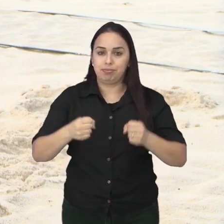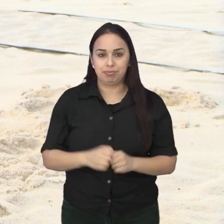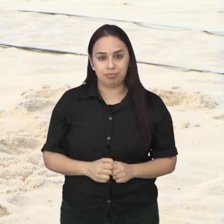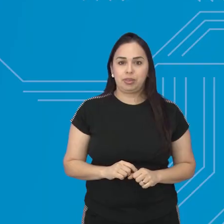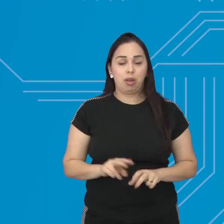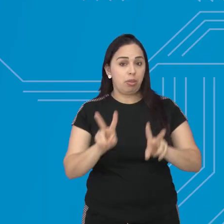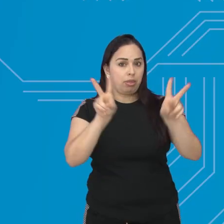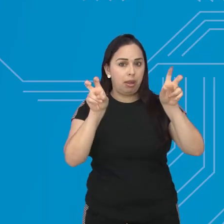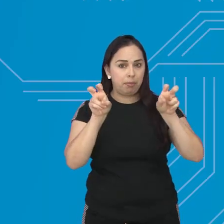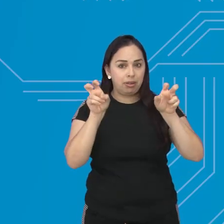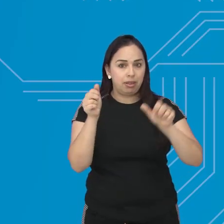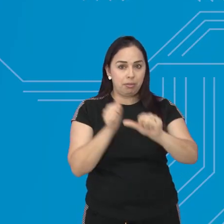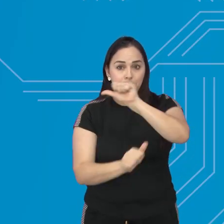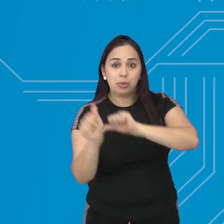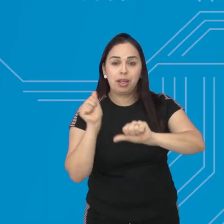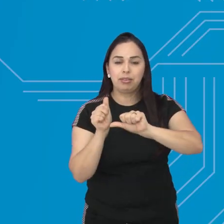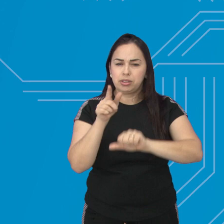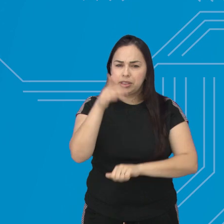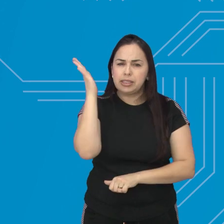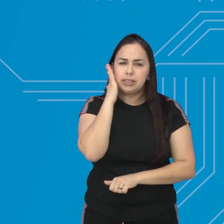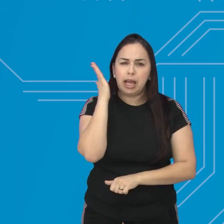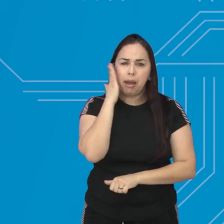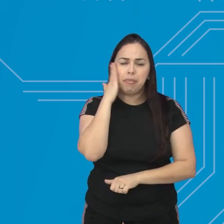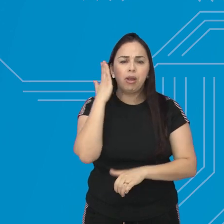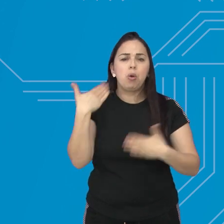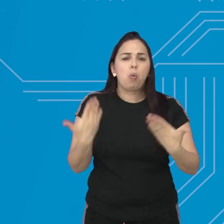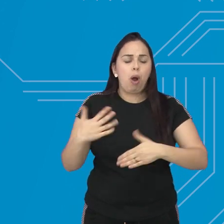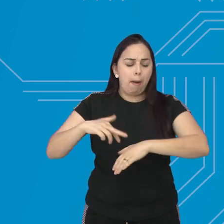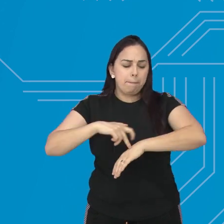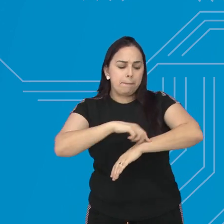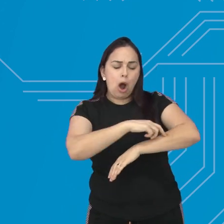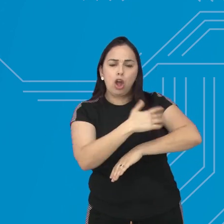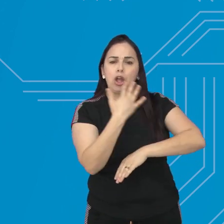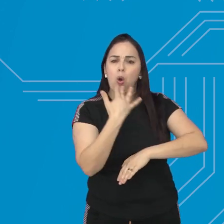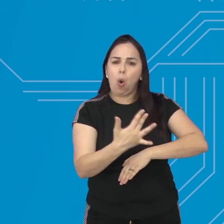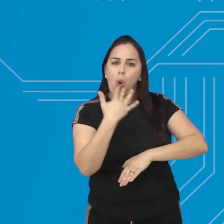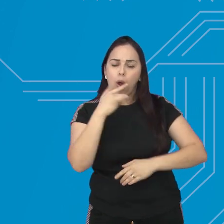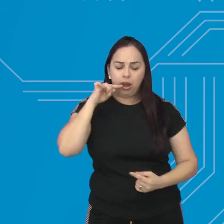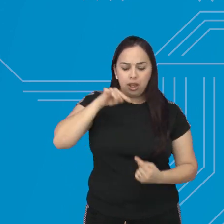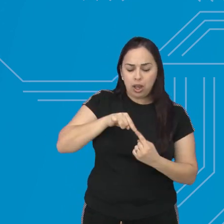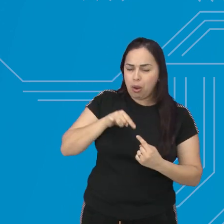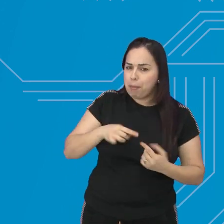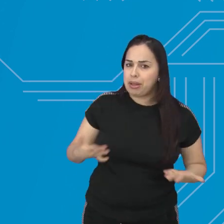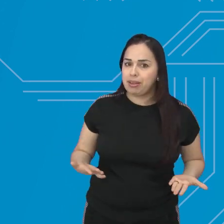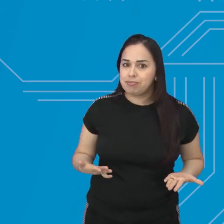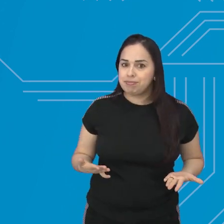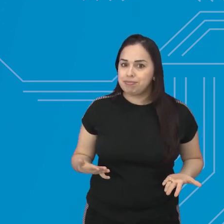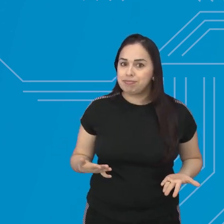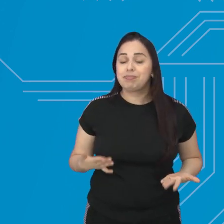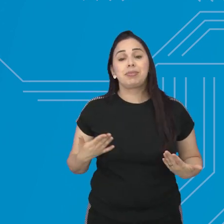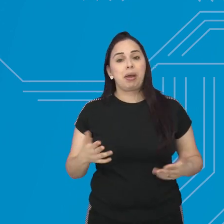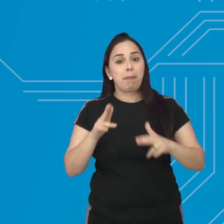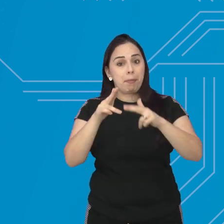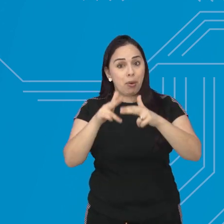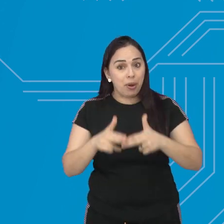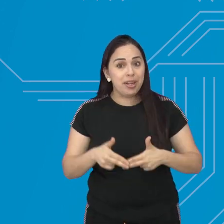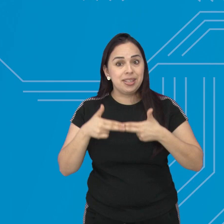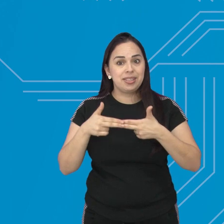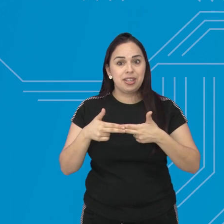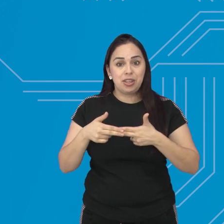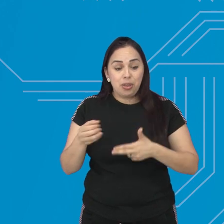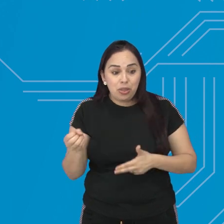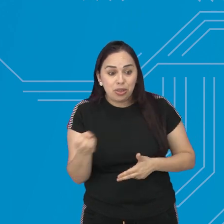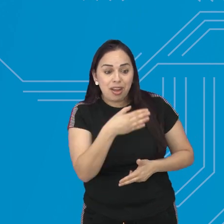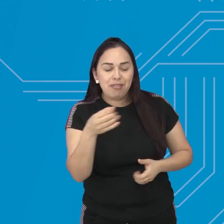parado. E mudando um pouco de assunto, nesse verão, você sabe quais são as tendências de cores e roupas que estão na moda? Pois